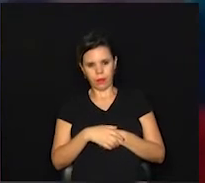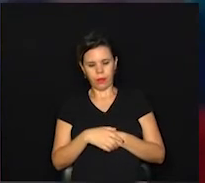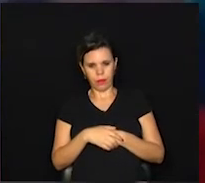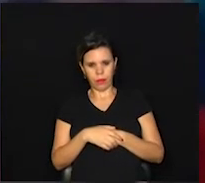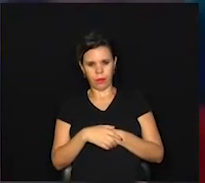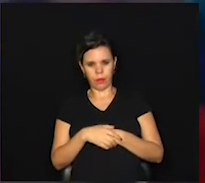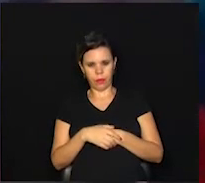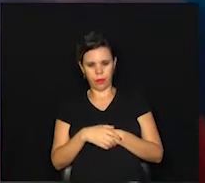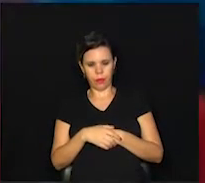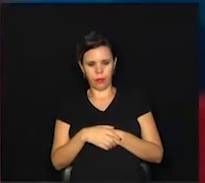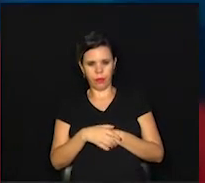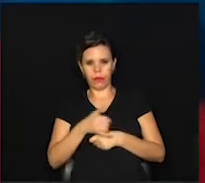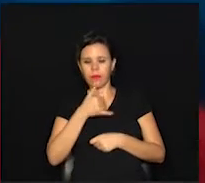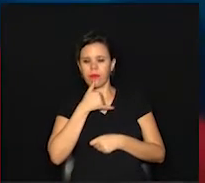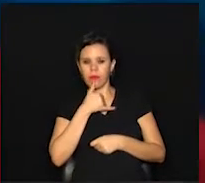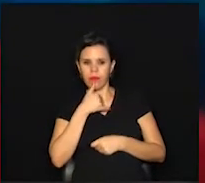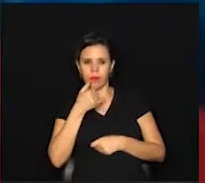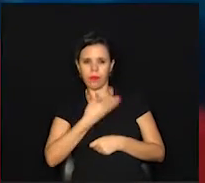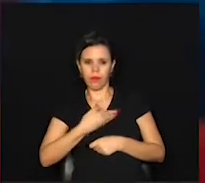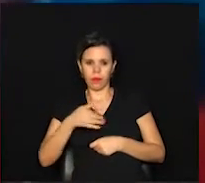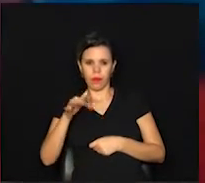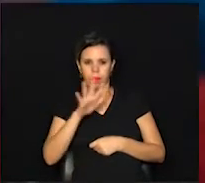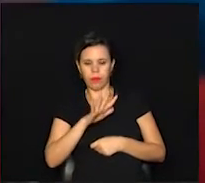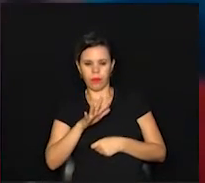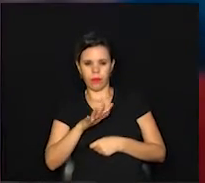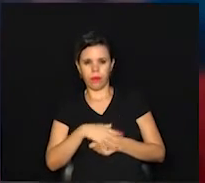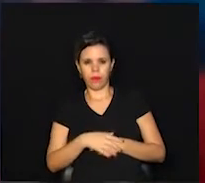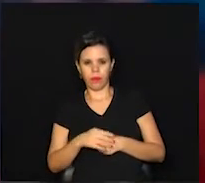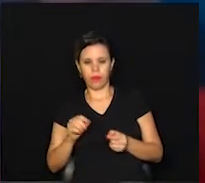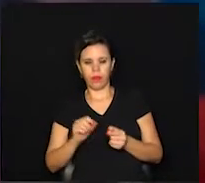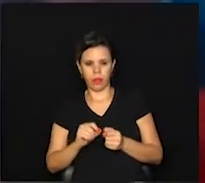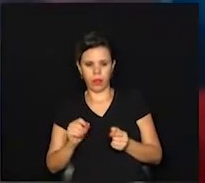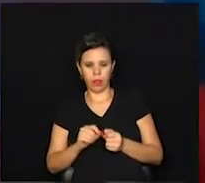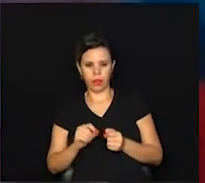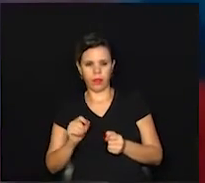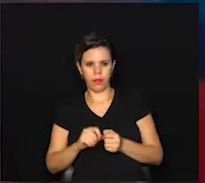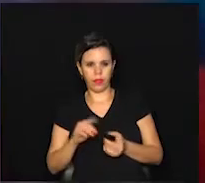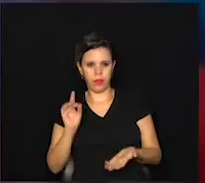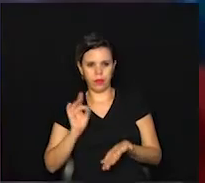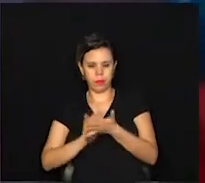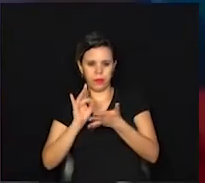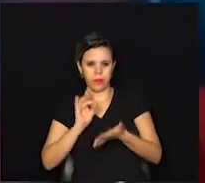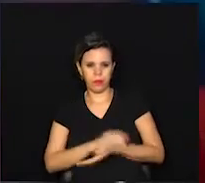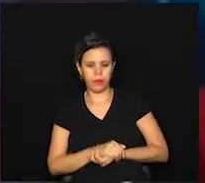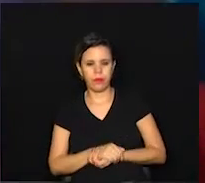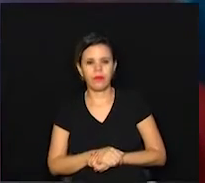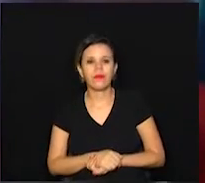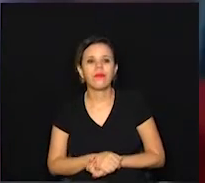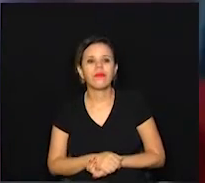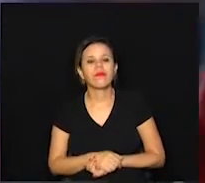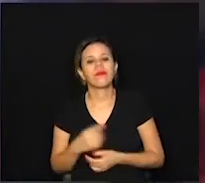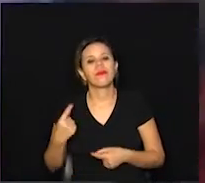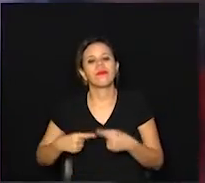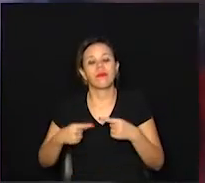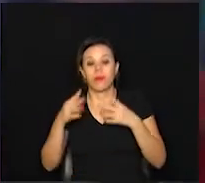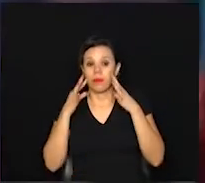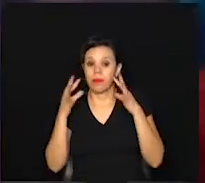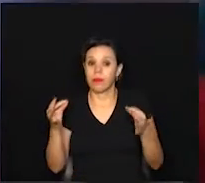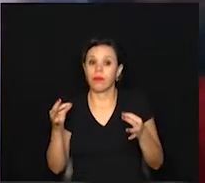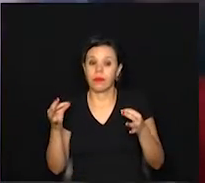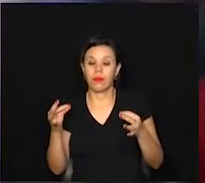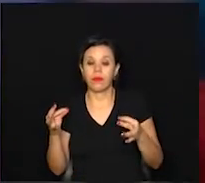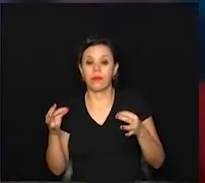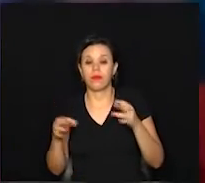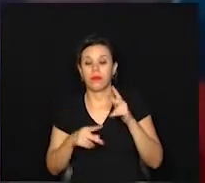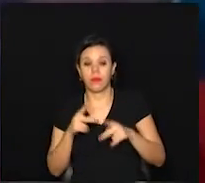porque, infelizmente, o governo federal pouco fez efetivamente de uma política de atenção àqueles